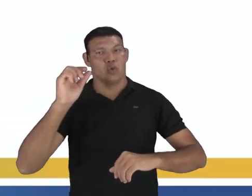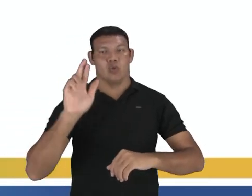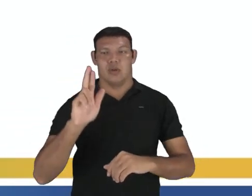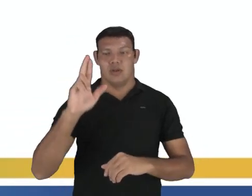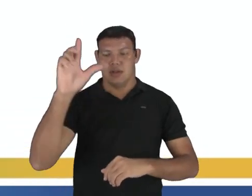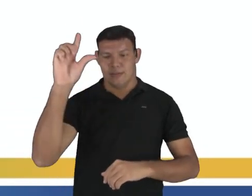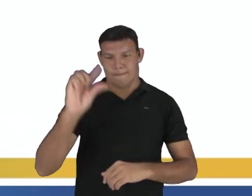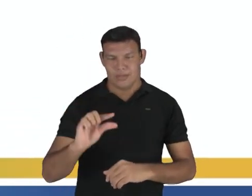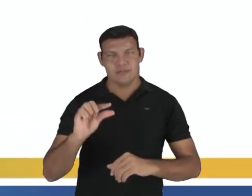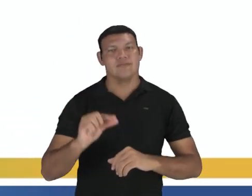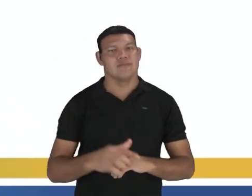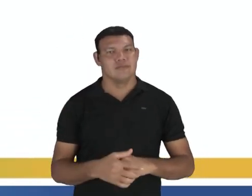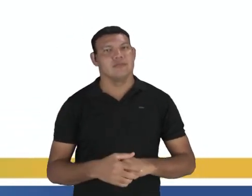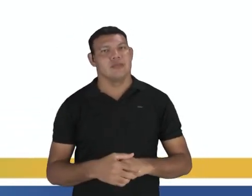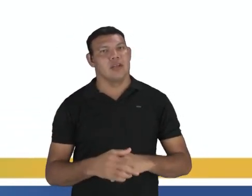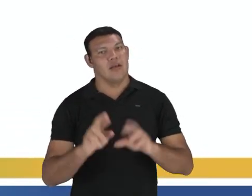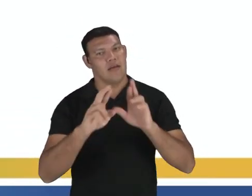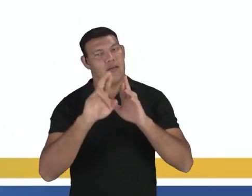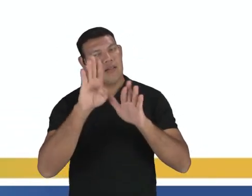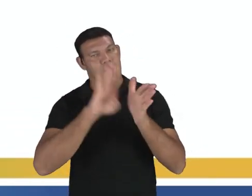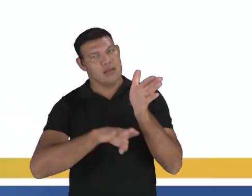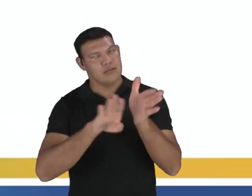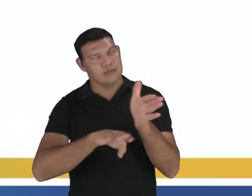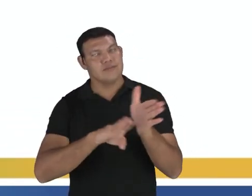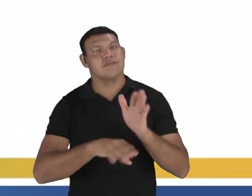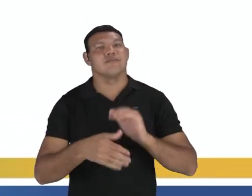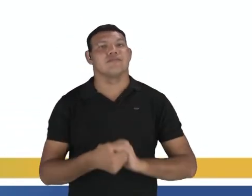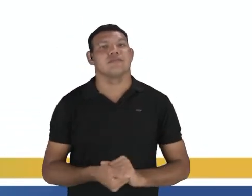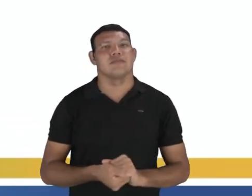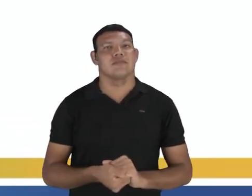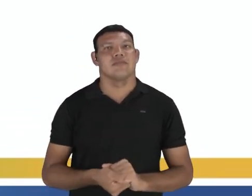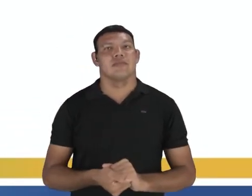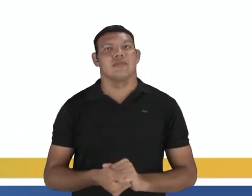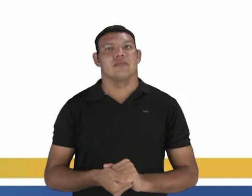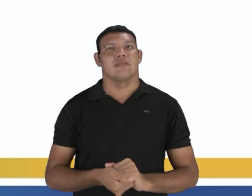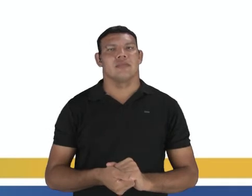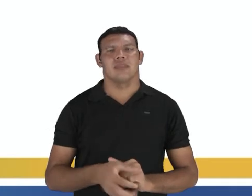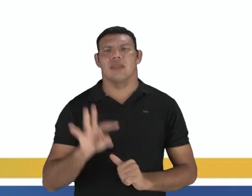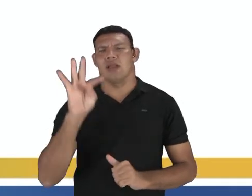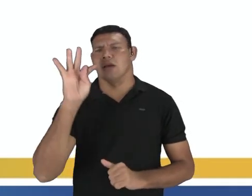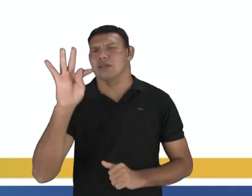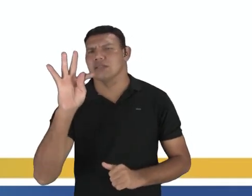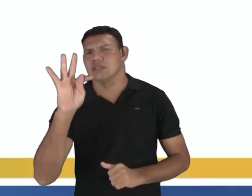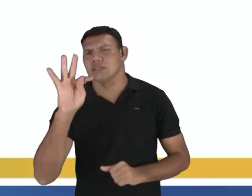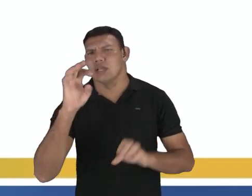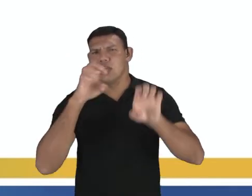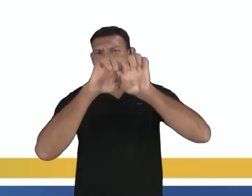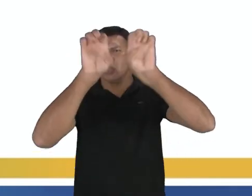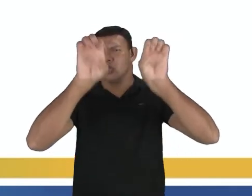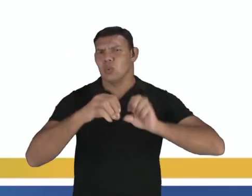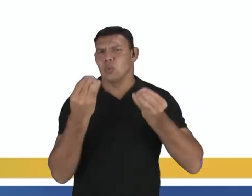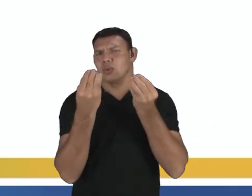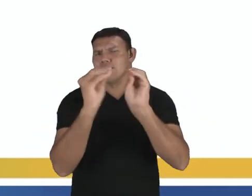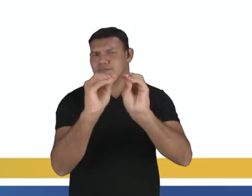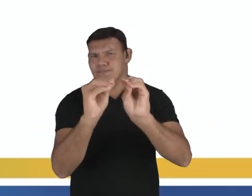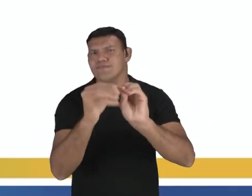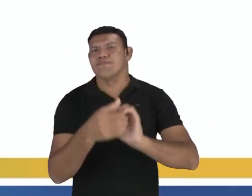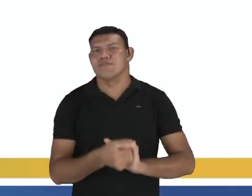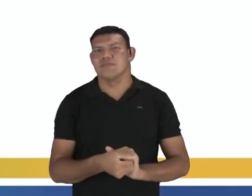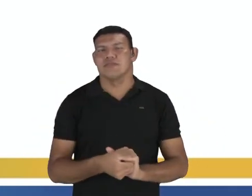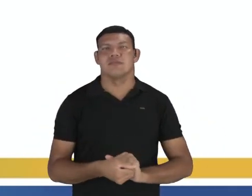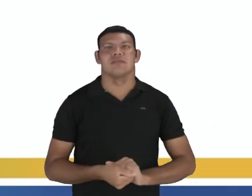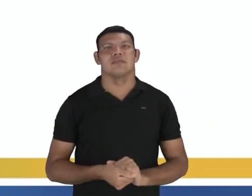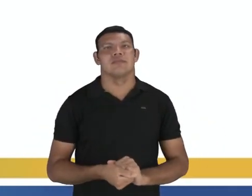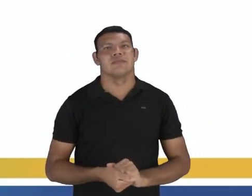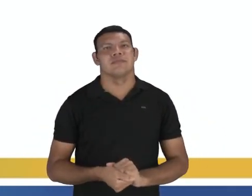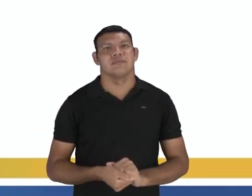por 2. Tirei a média, então esse é o raio médio. É o R que está ao cubo ali. E quem que seria esse T, então, na equação de Kepler, que